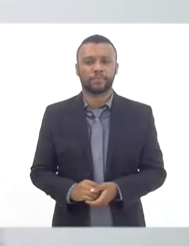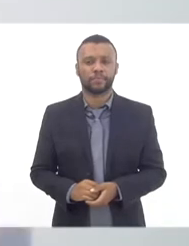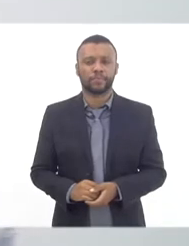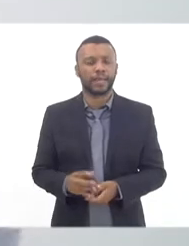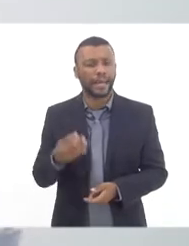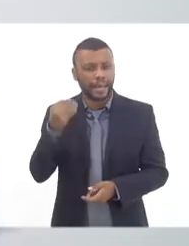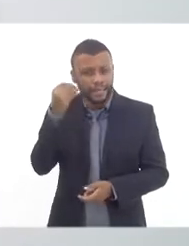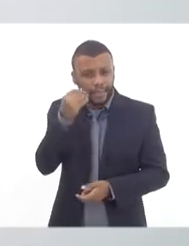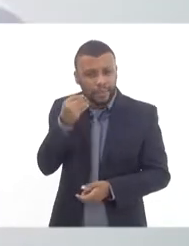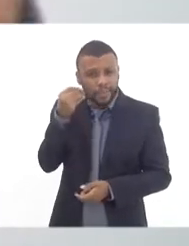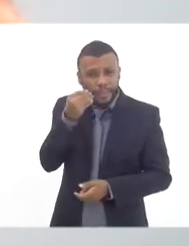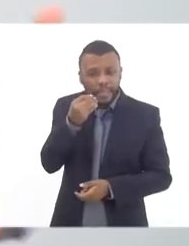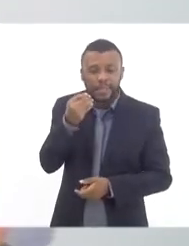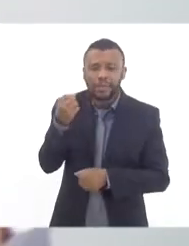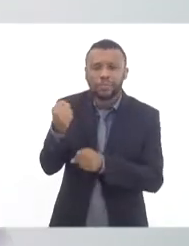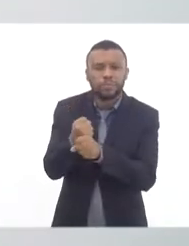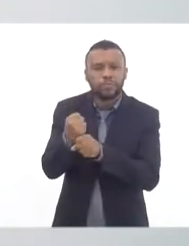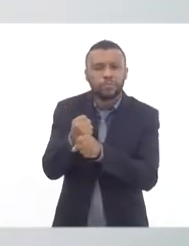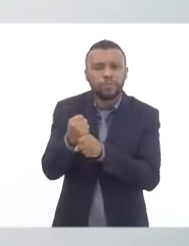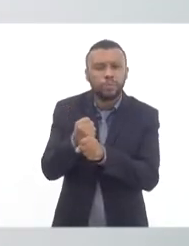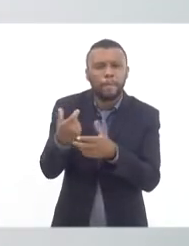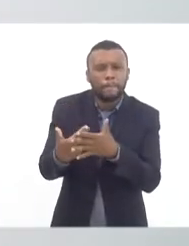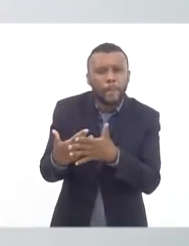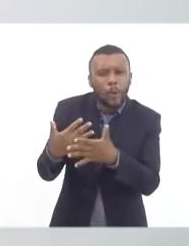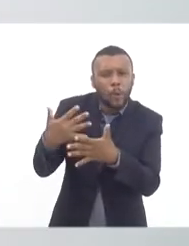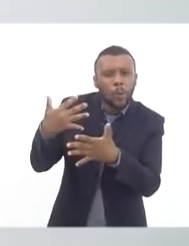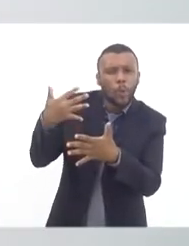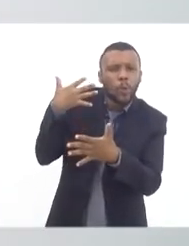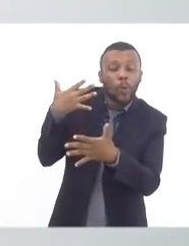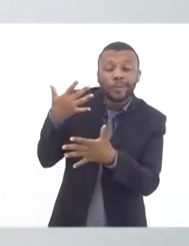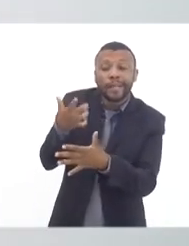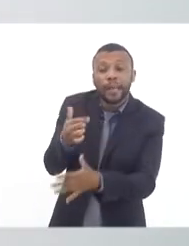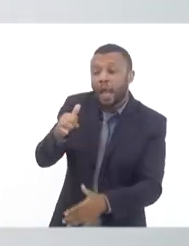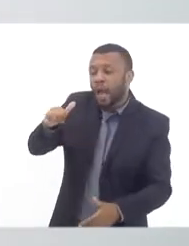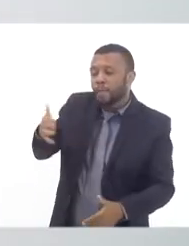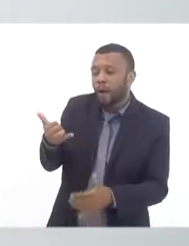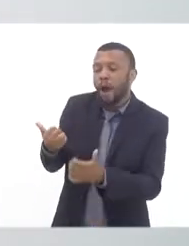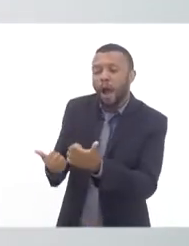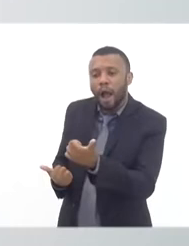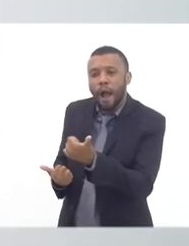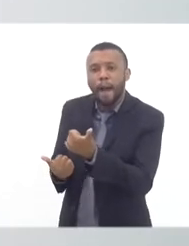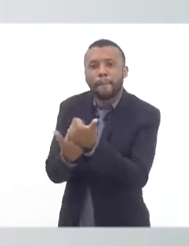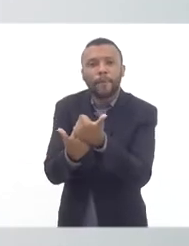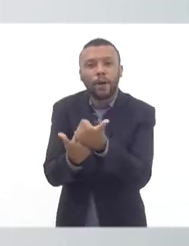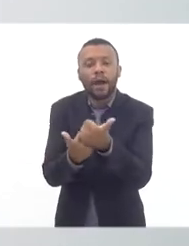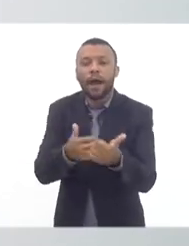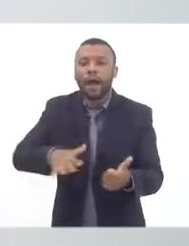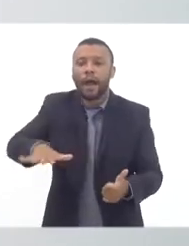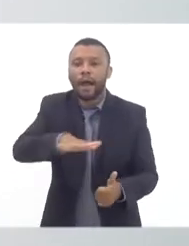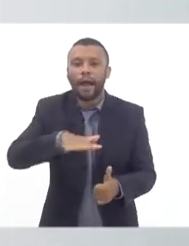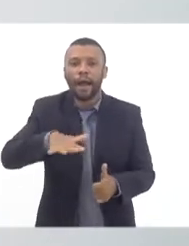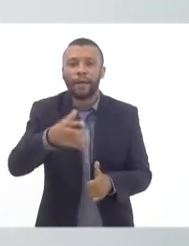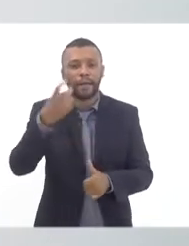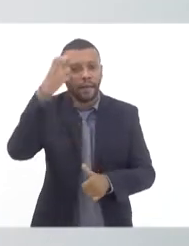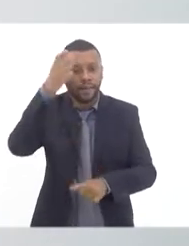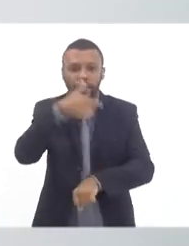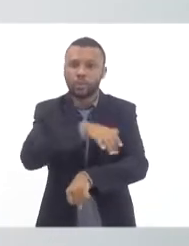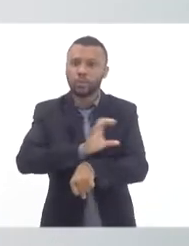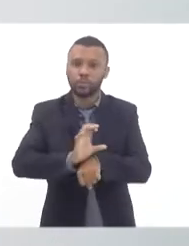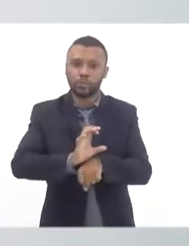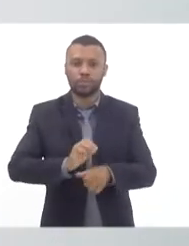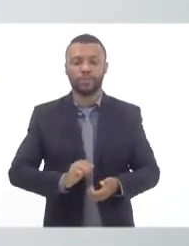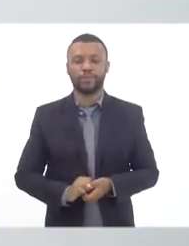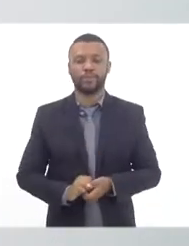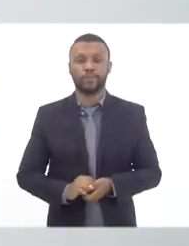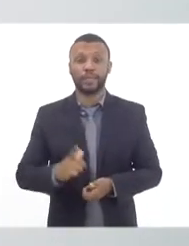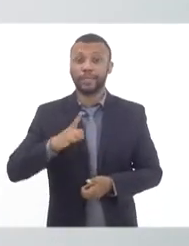Experiência essa, desde os tempos de abraçar, né, a questão da cultura. Temos aqui a presença